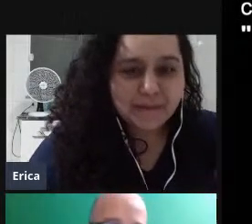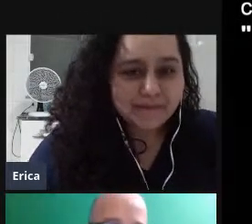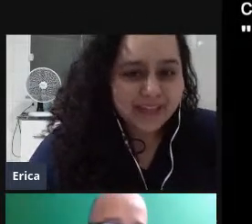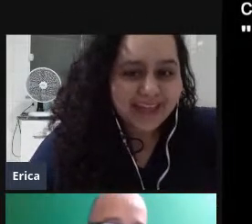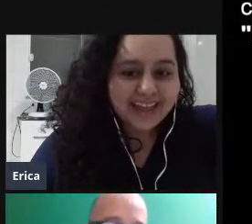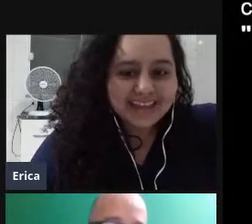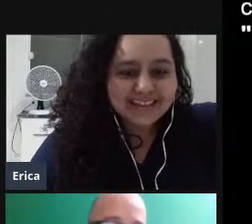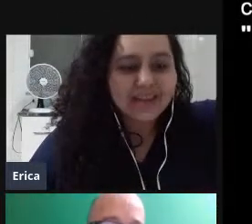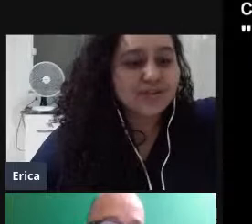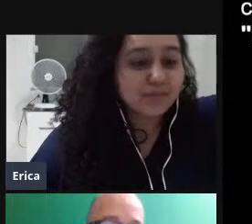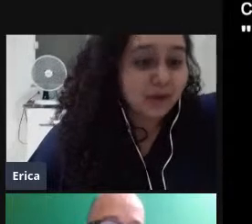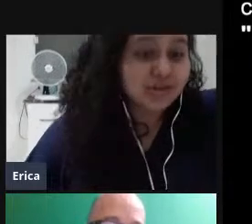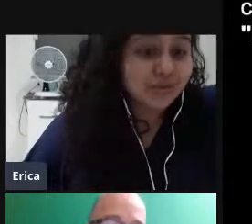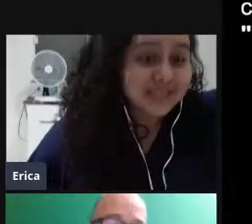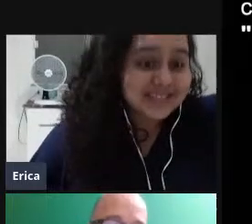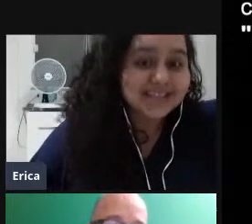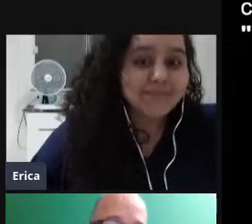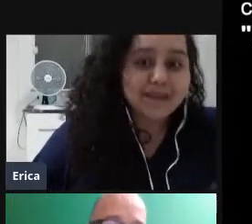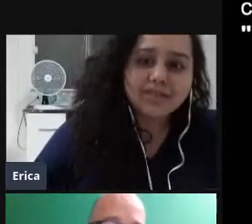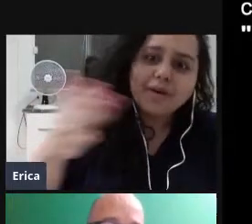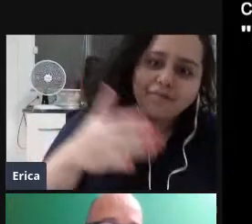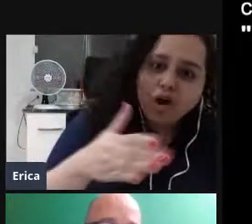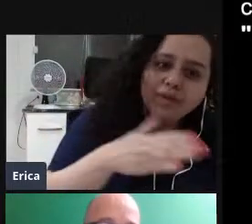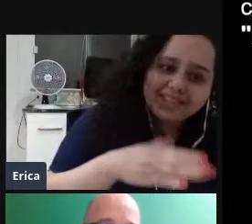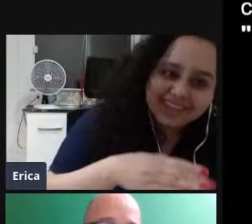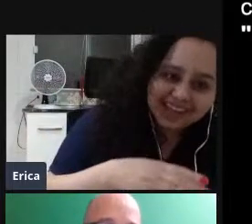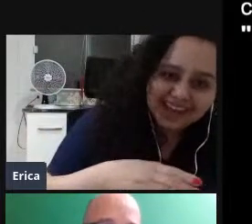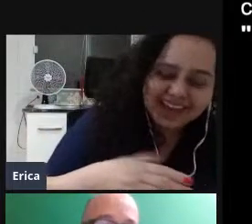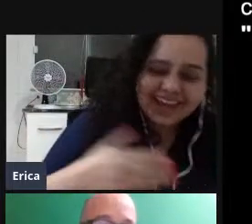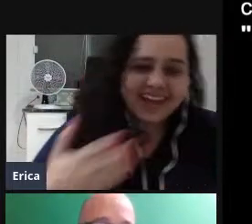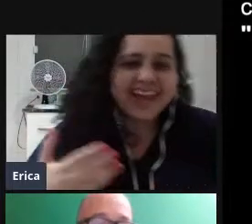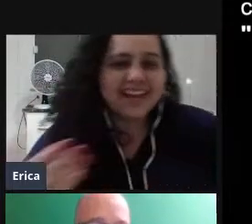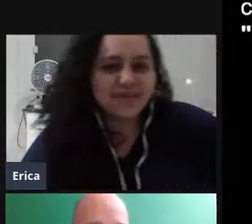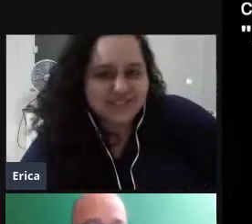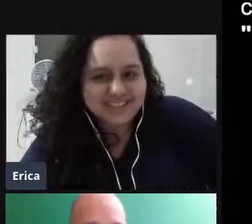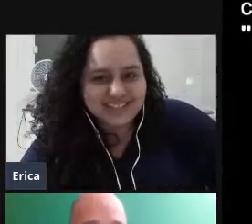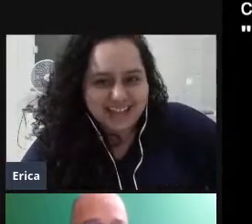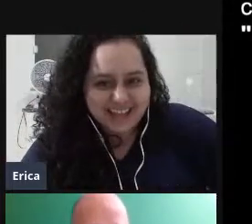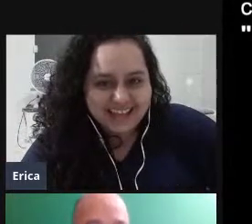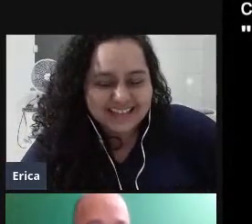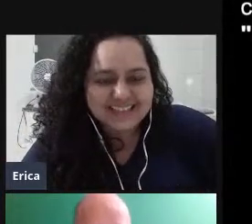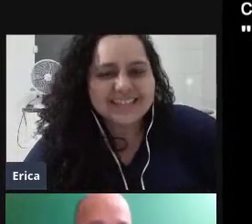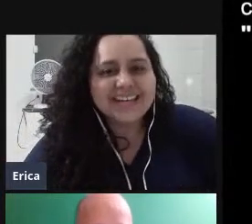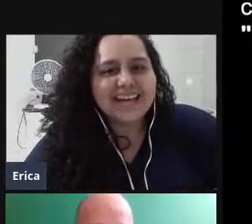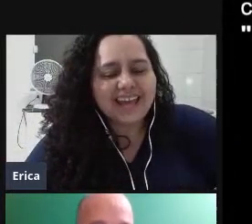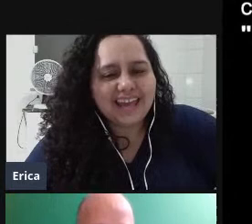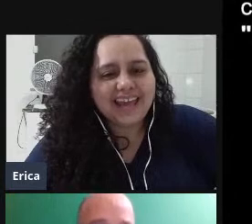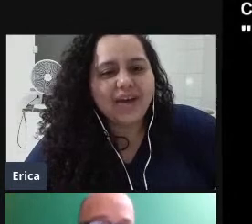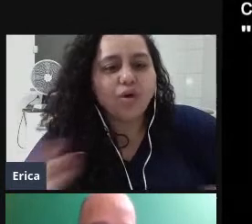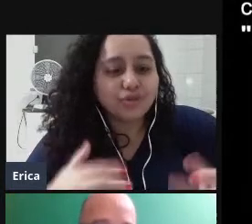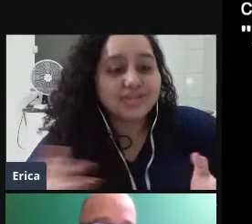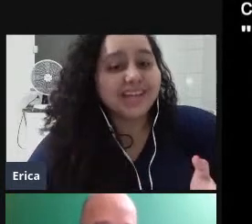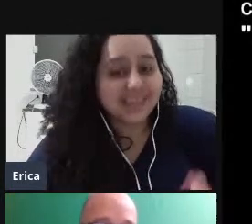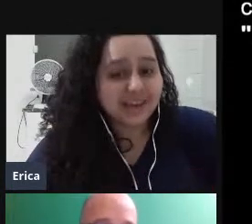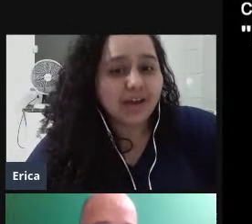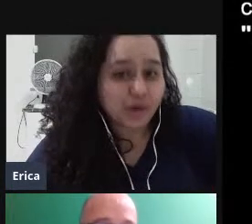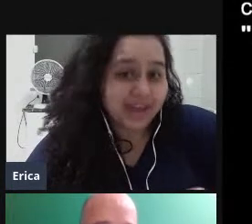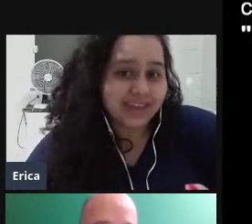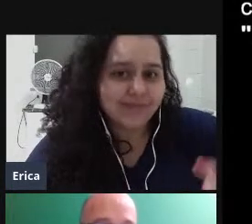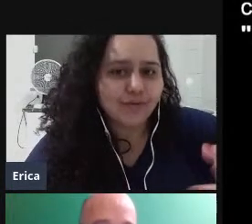exemplo, né? Então, isso pode acontecer da mesma forma que, em língua de sinais,